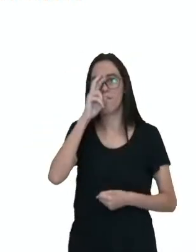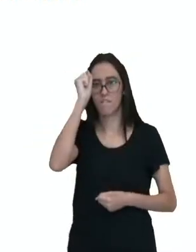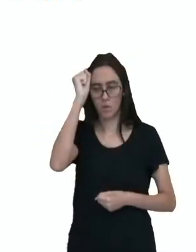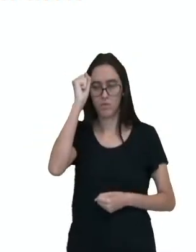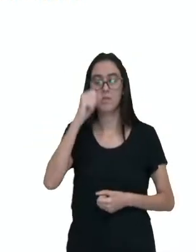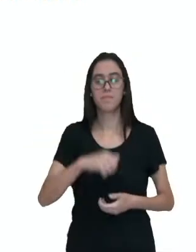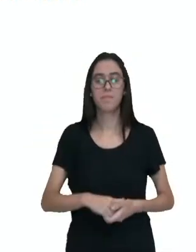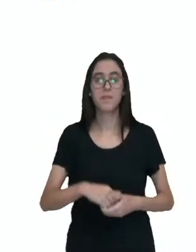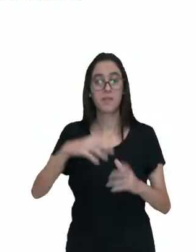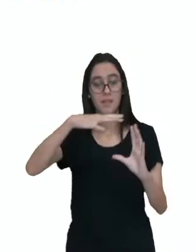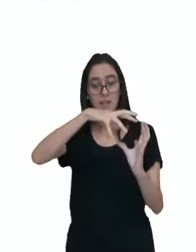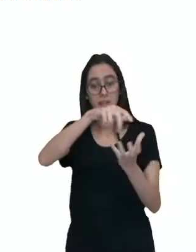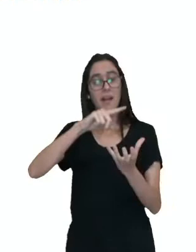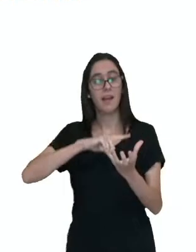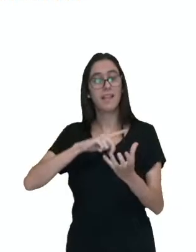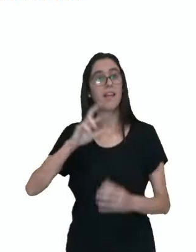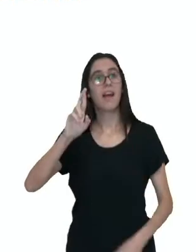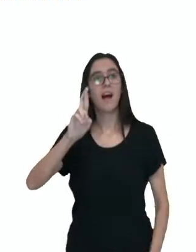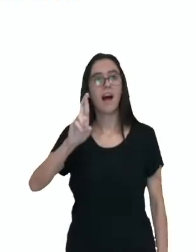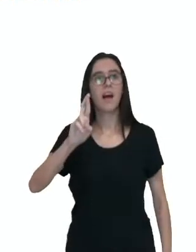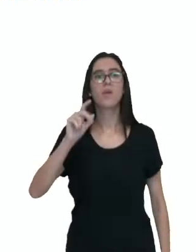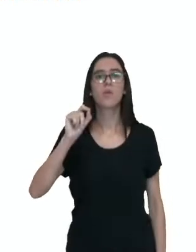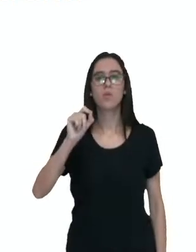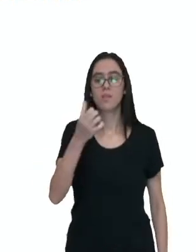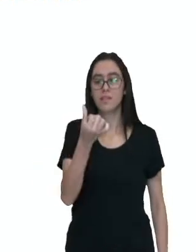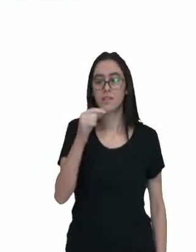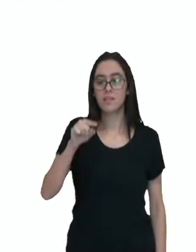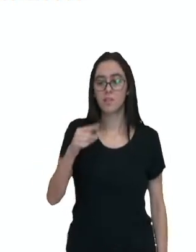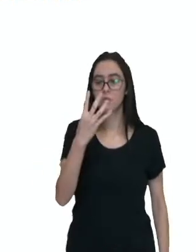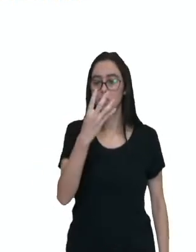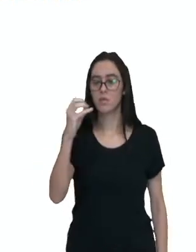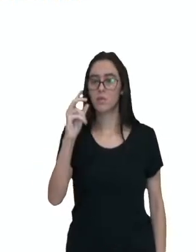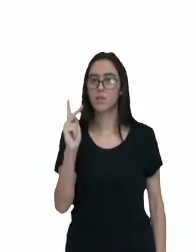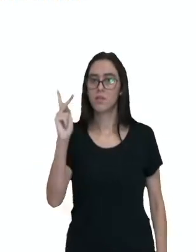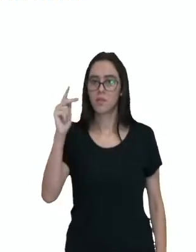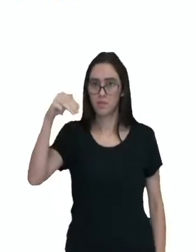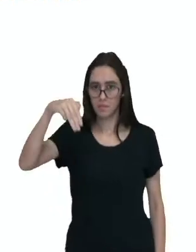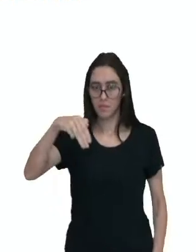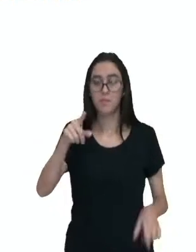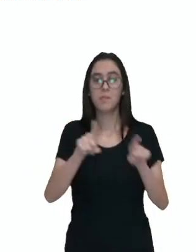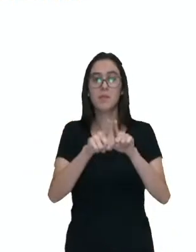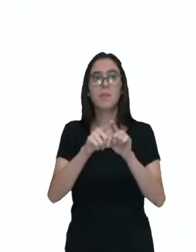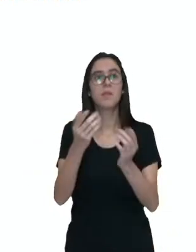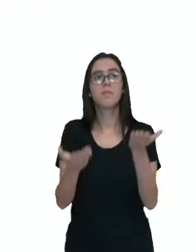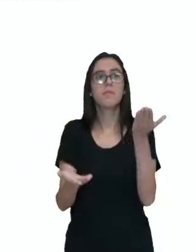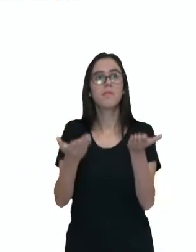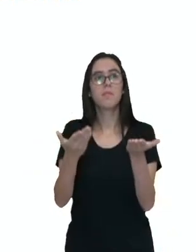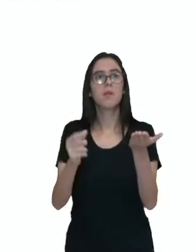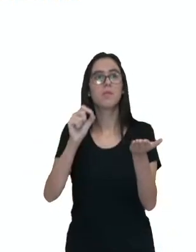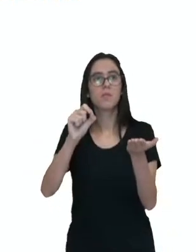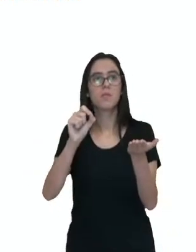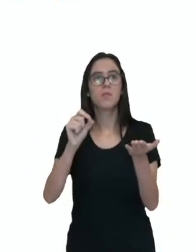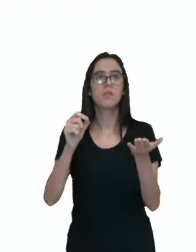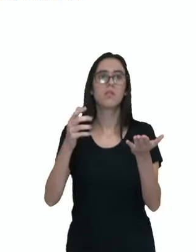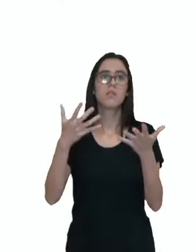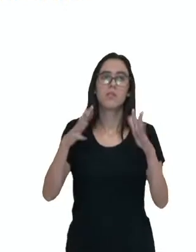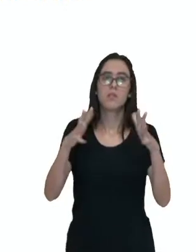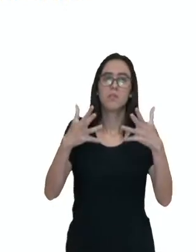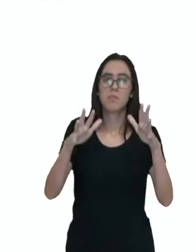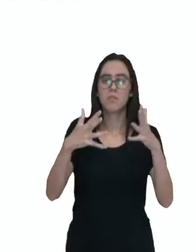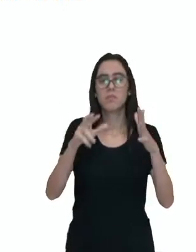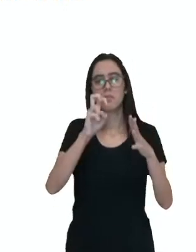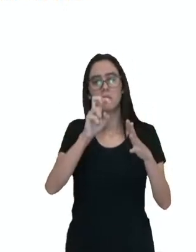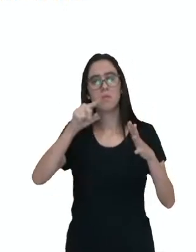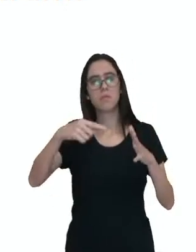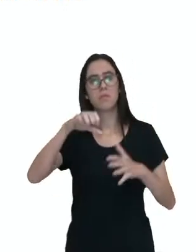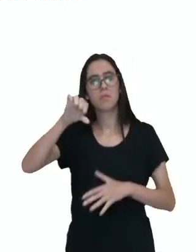tem um raio de aproximadamente 6.400 km e uma massa de praticamente 6 vezes 10 a 24 kg,